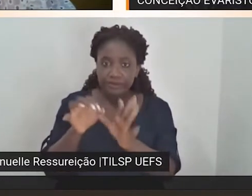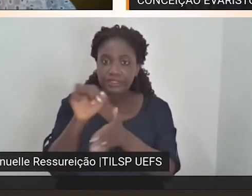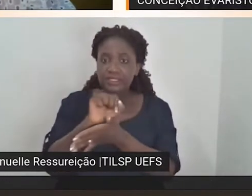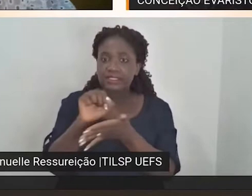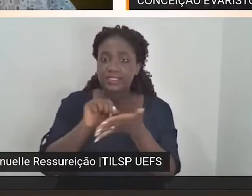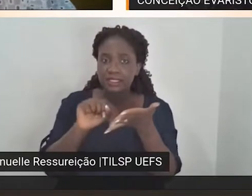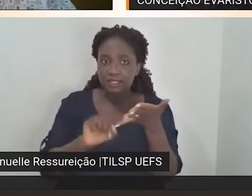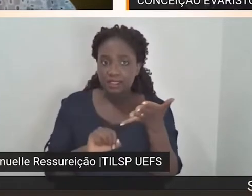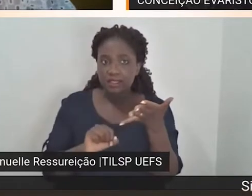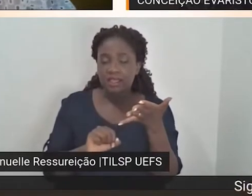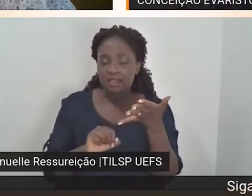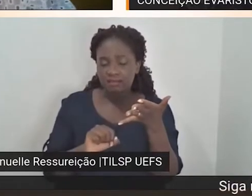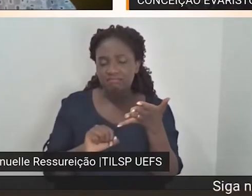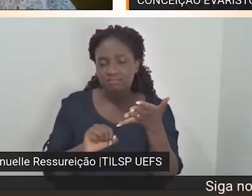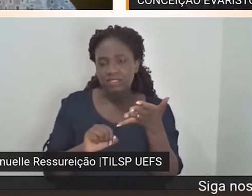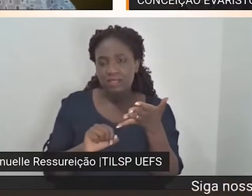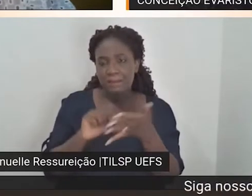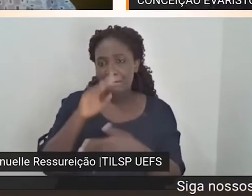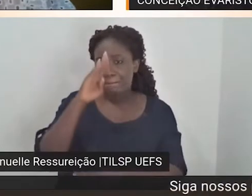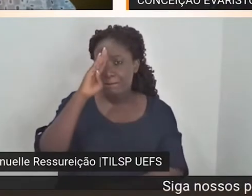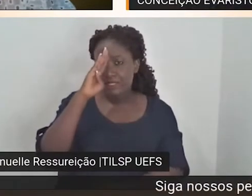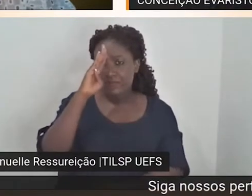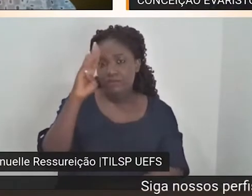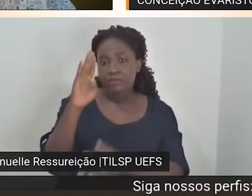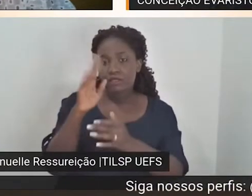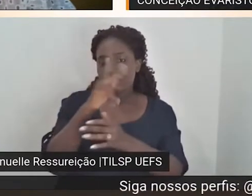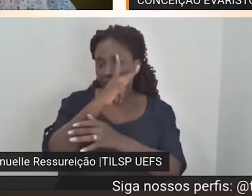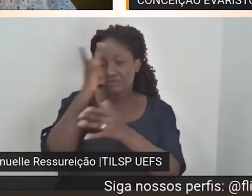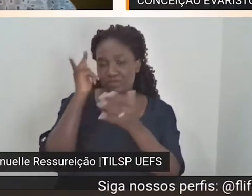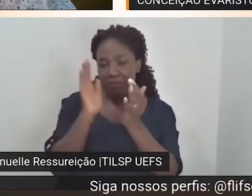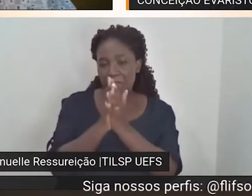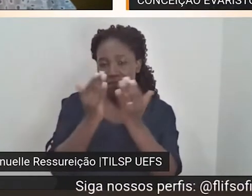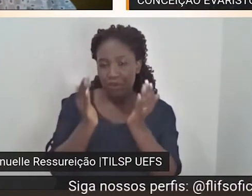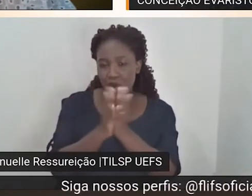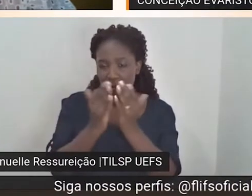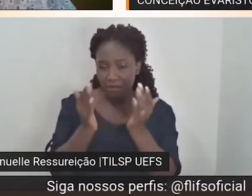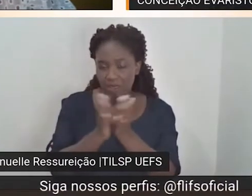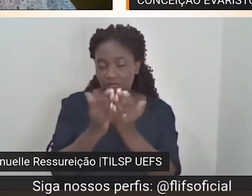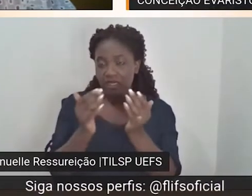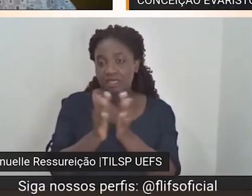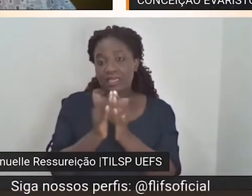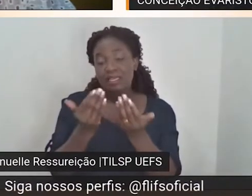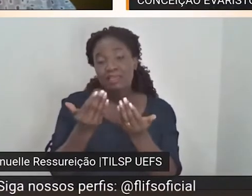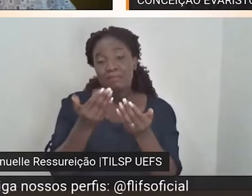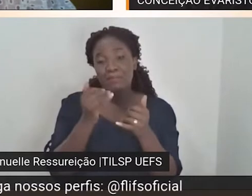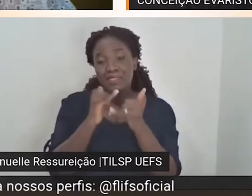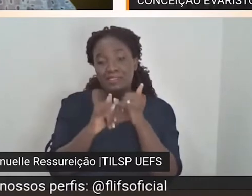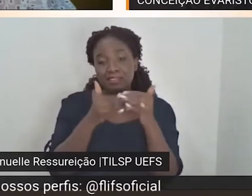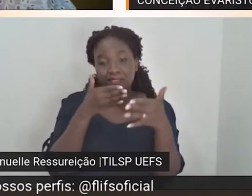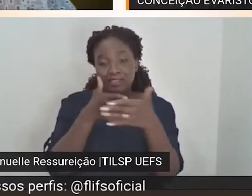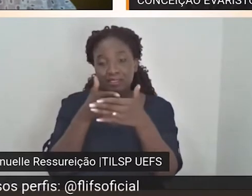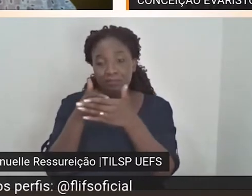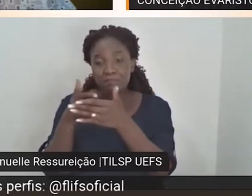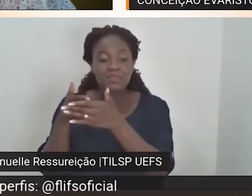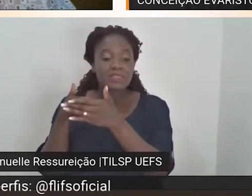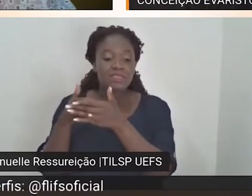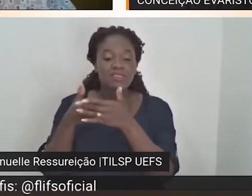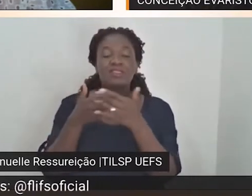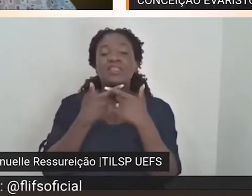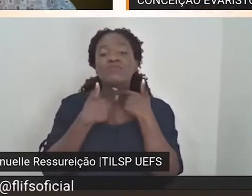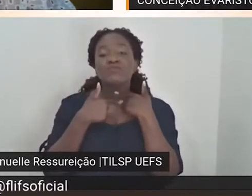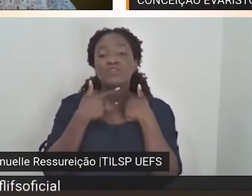isso, principalmente para as classes populares, limita esse desejo e